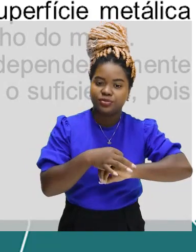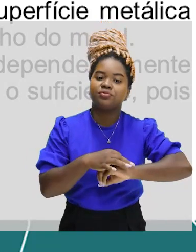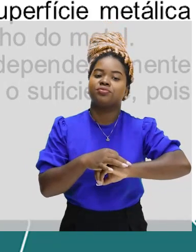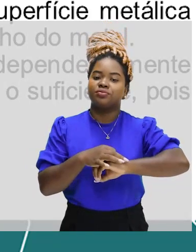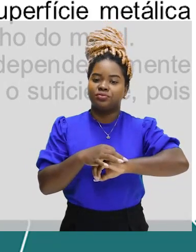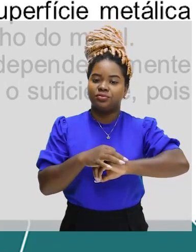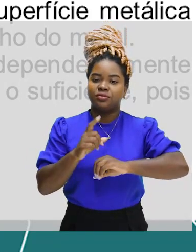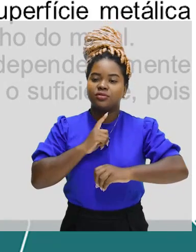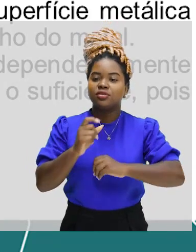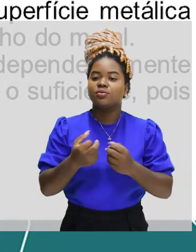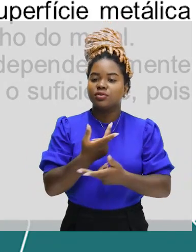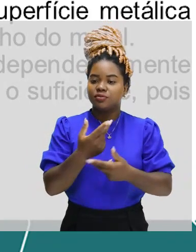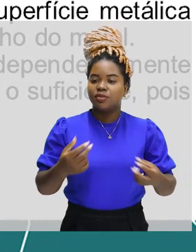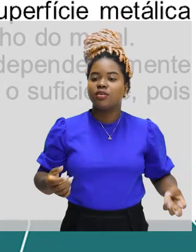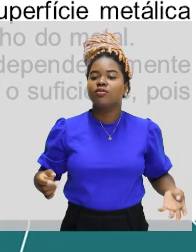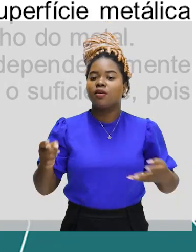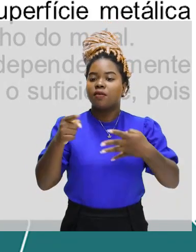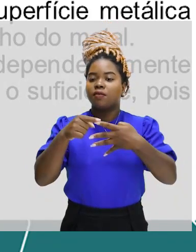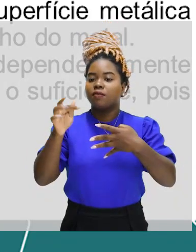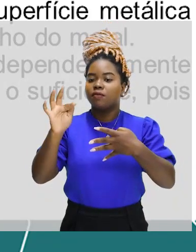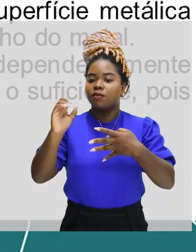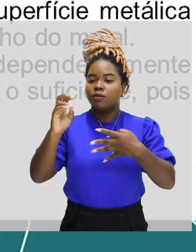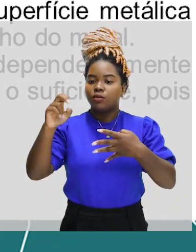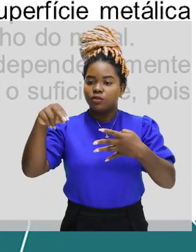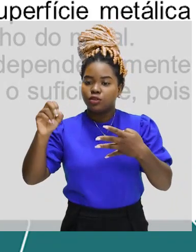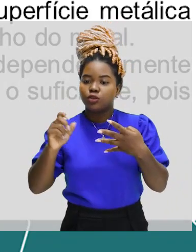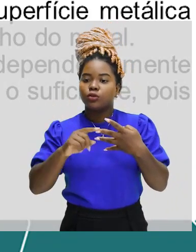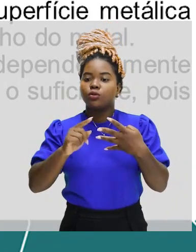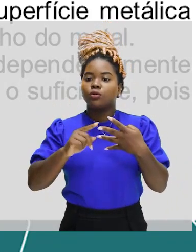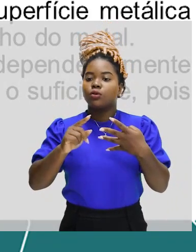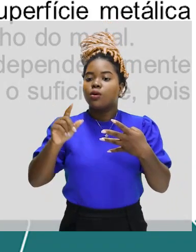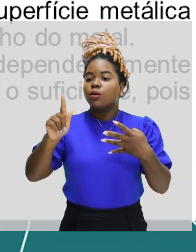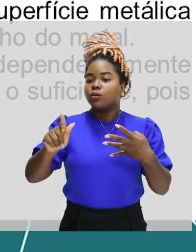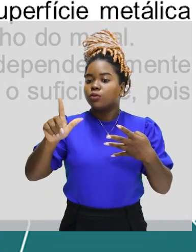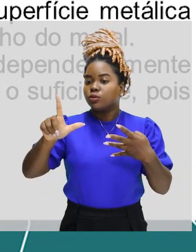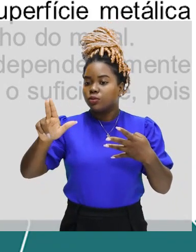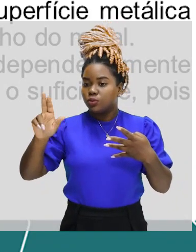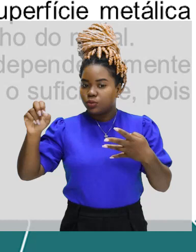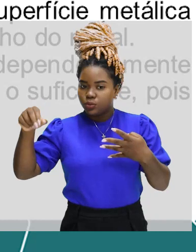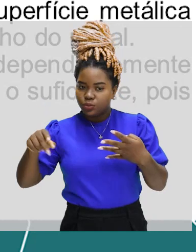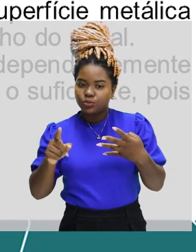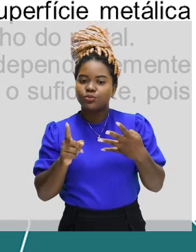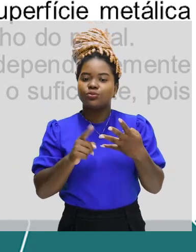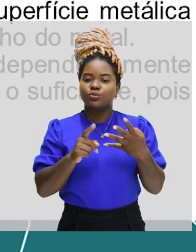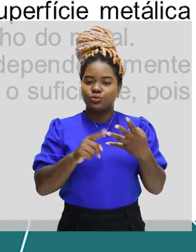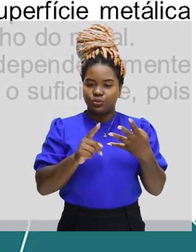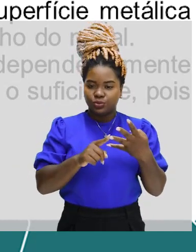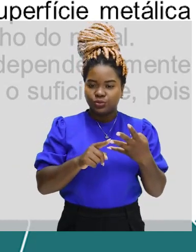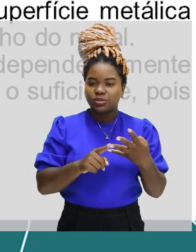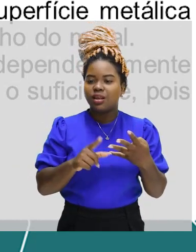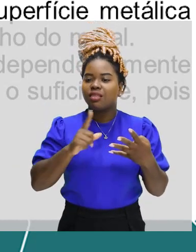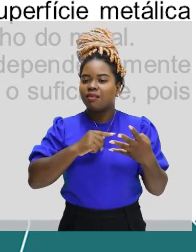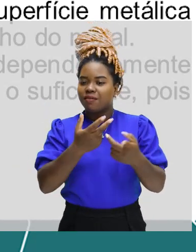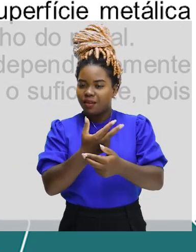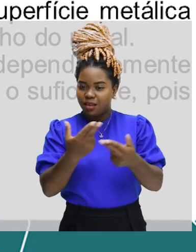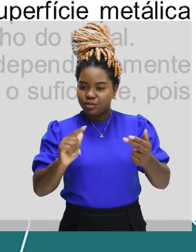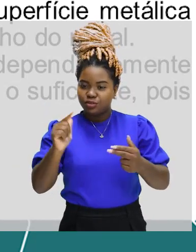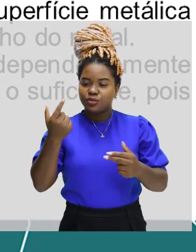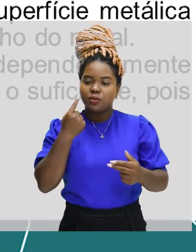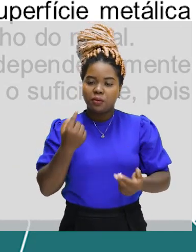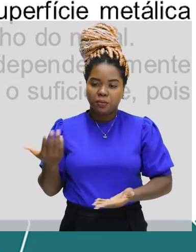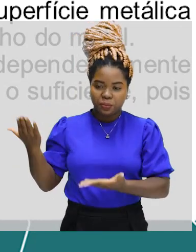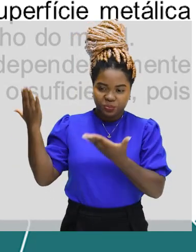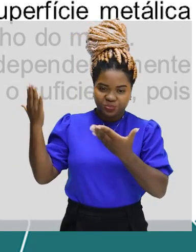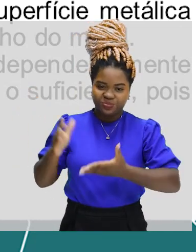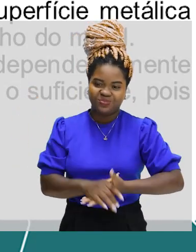os gluons, as partículas, né? Que são os bósons W e Z, e os gravitons, né? Essa